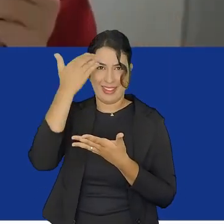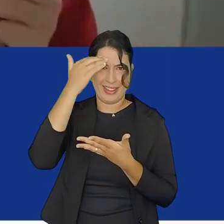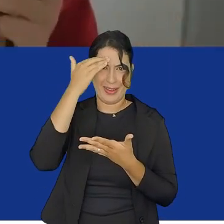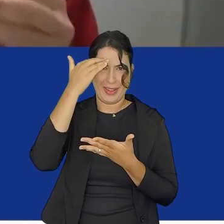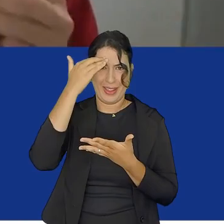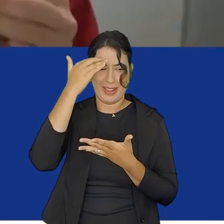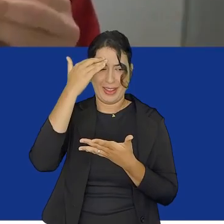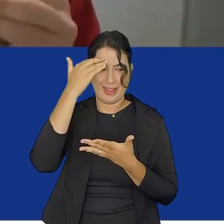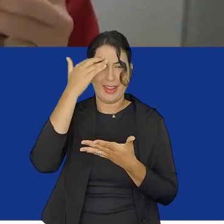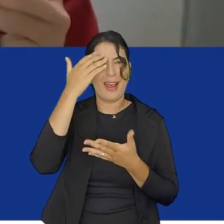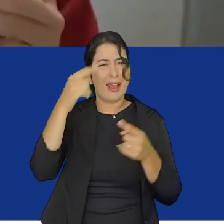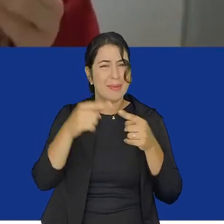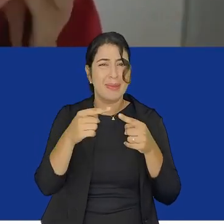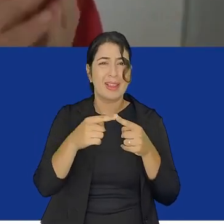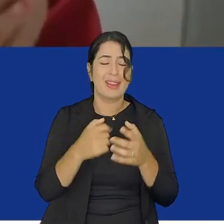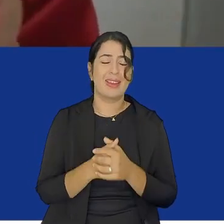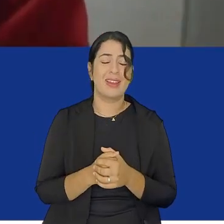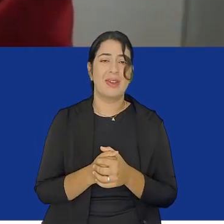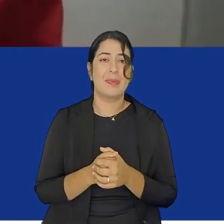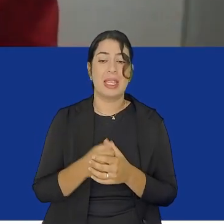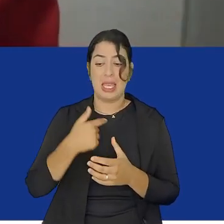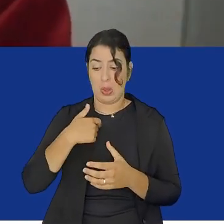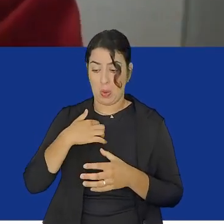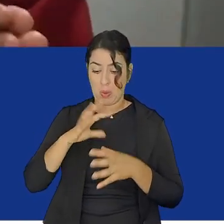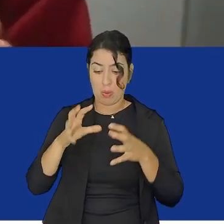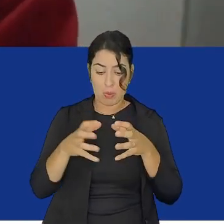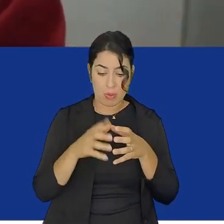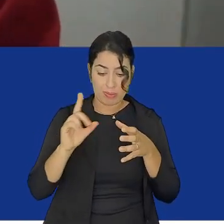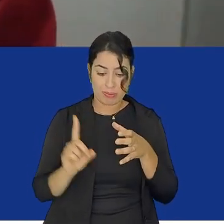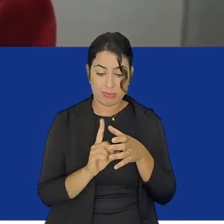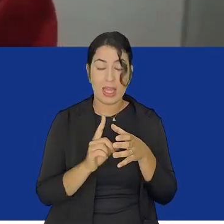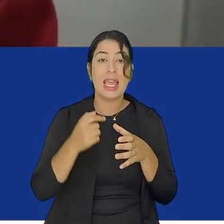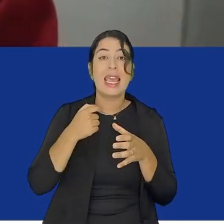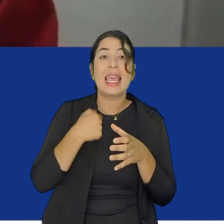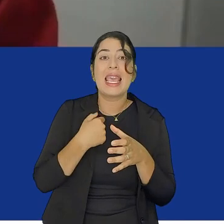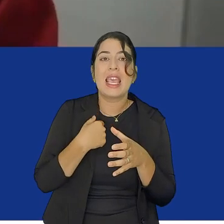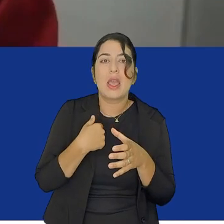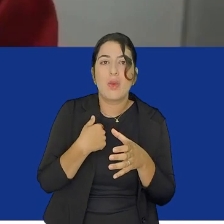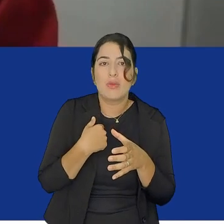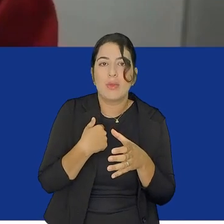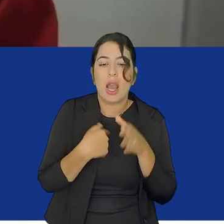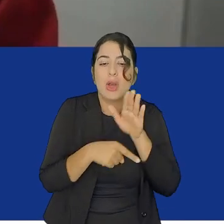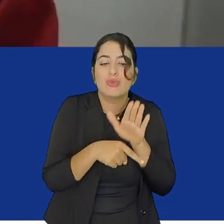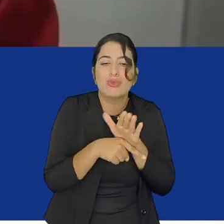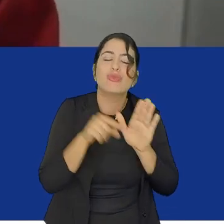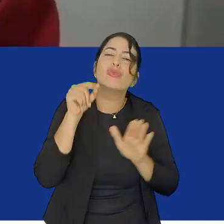assim, tem a ver com isso, gente. Para eu fazer parte de uma equipe, eu tenho que entender qual é a minha colaboração para essa